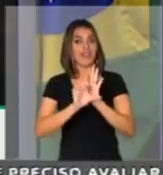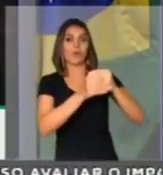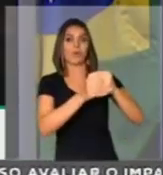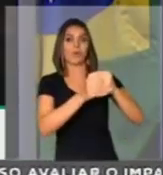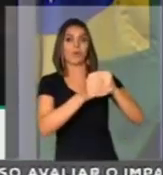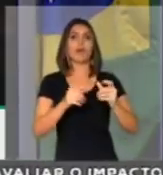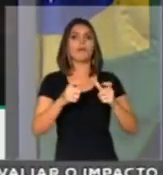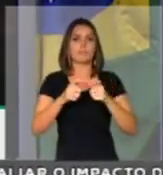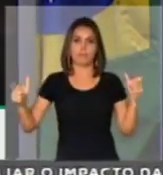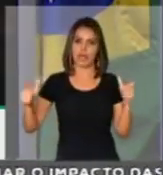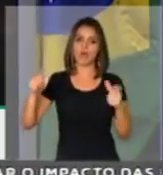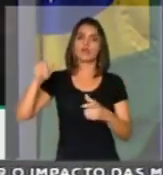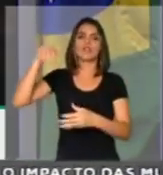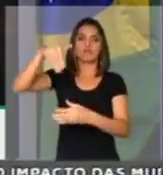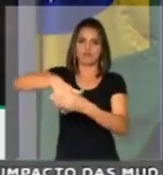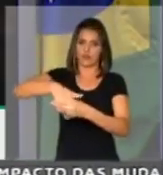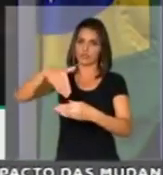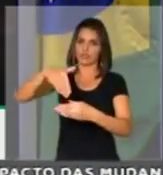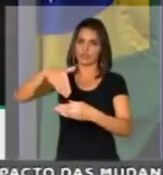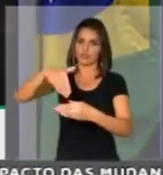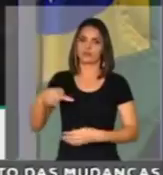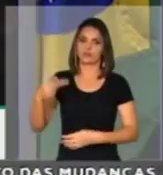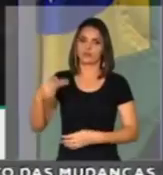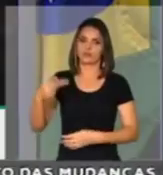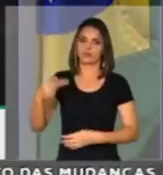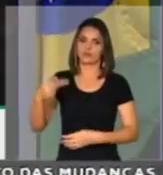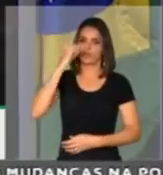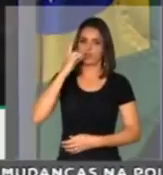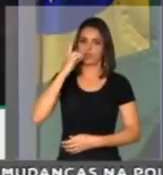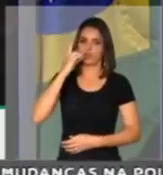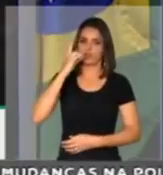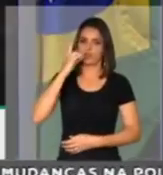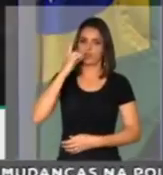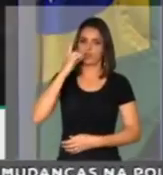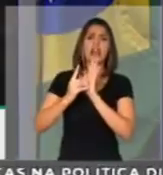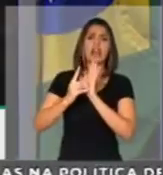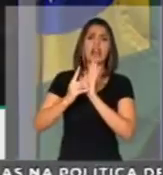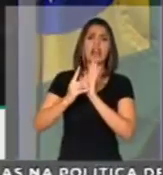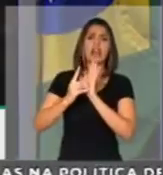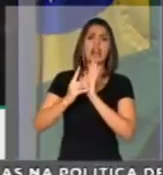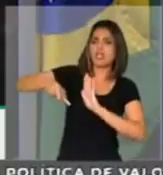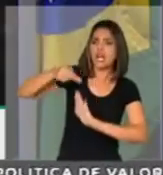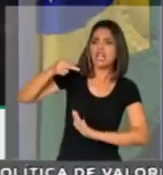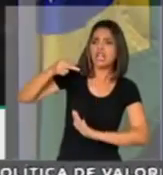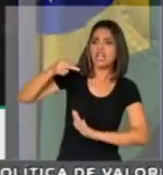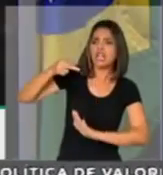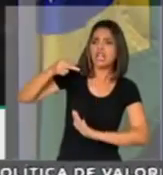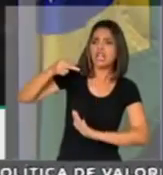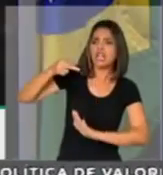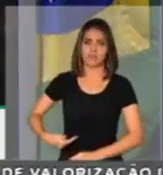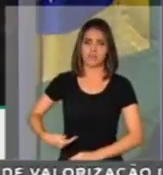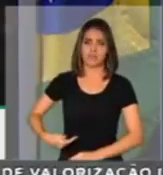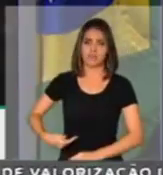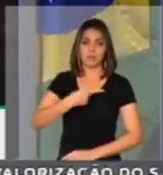exige maioria absoluta dos membros desta casa e não é qualquer decreto ou qualquer portaria presidencial que pode mudar.